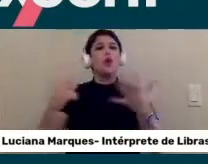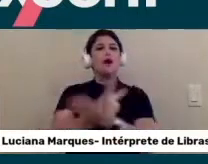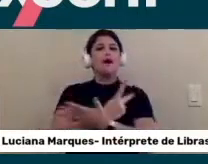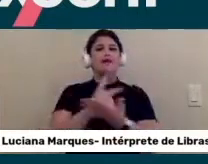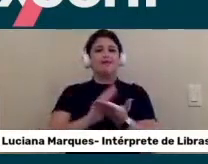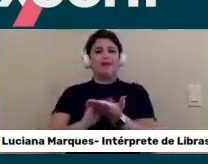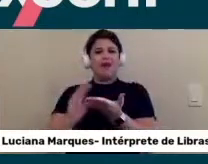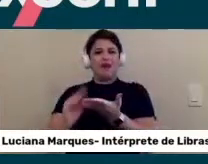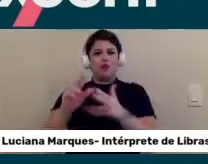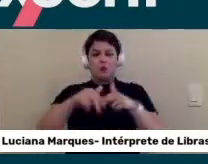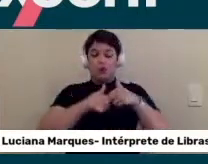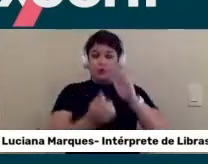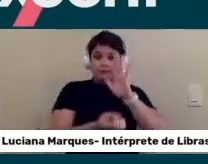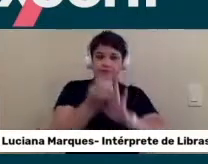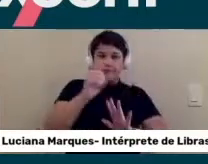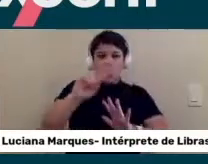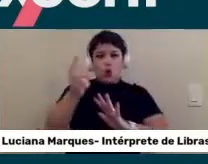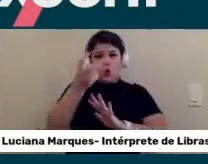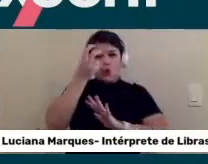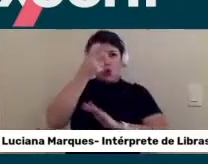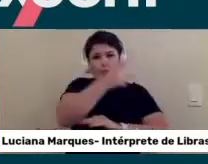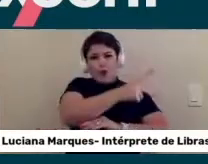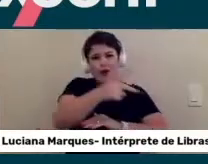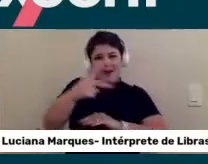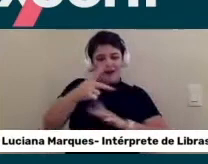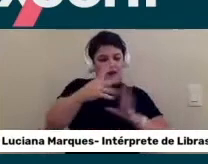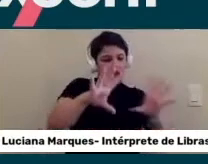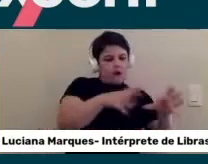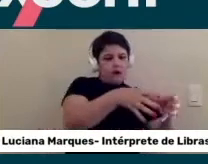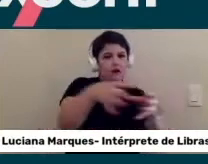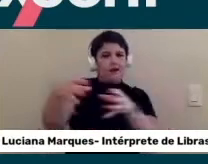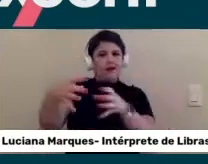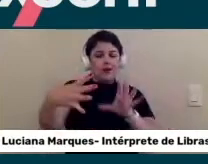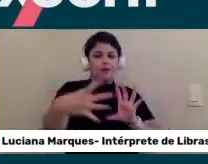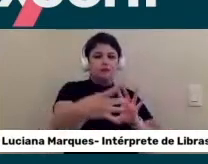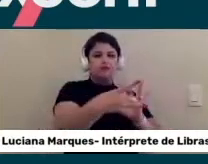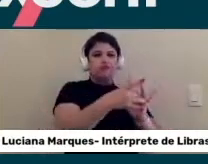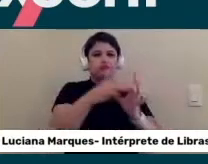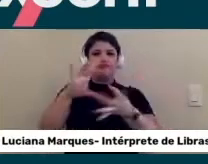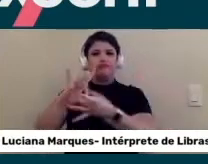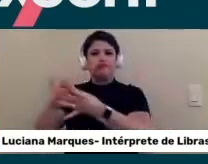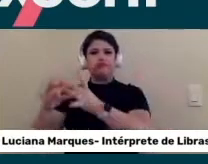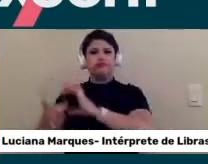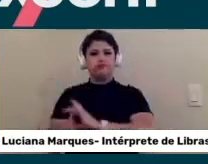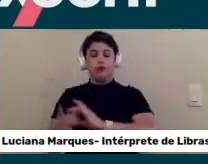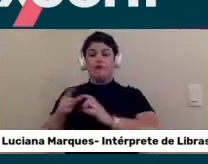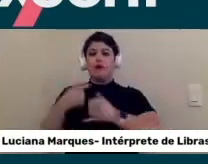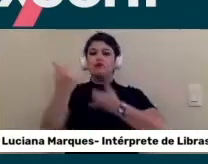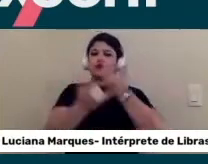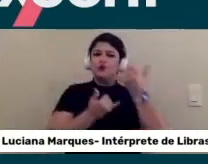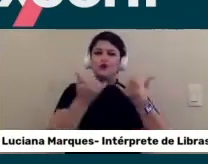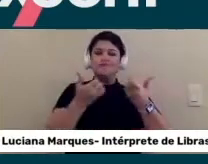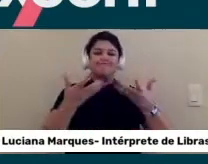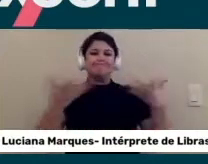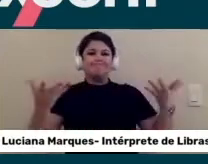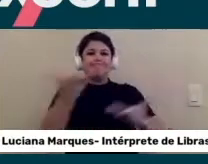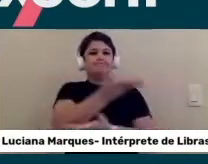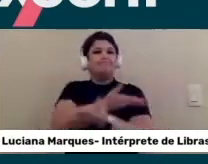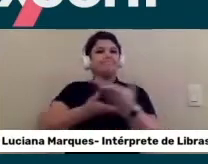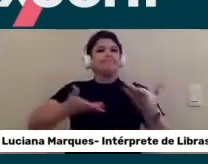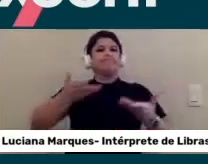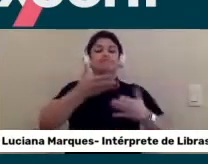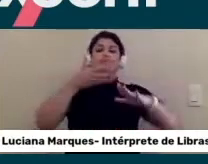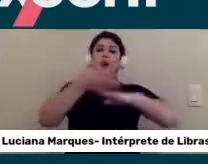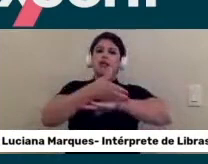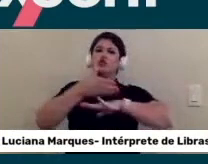criar essa cultura, fazer de forma lúdica, dinâmica, interativa, participando todo